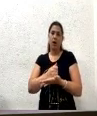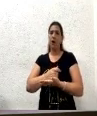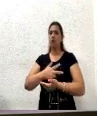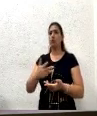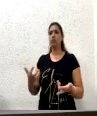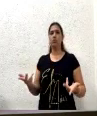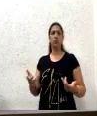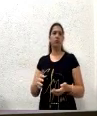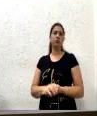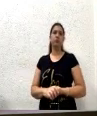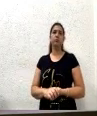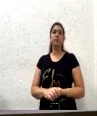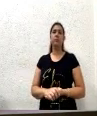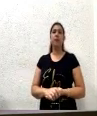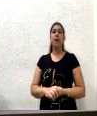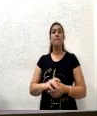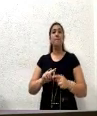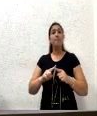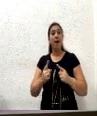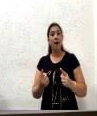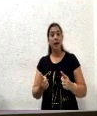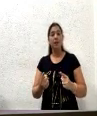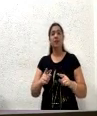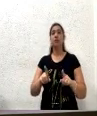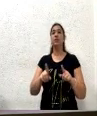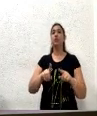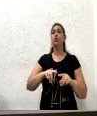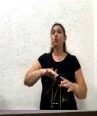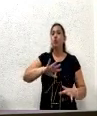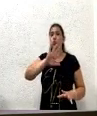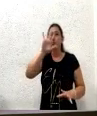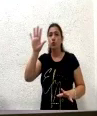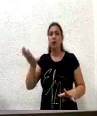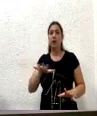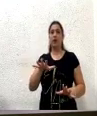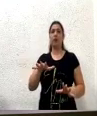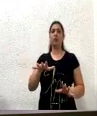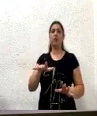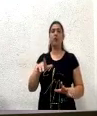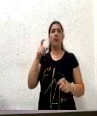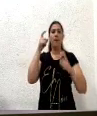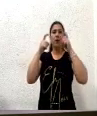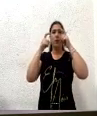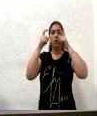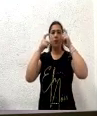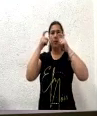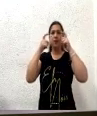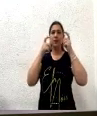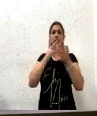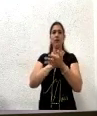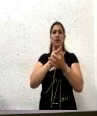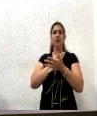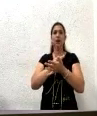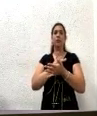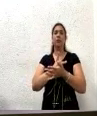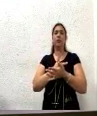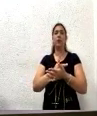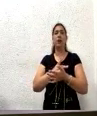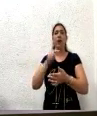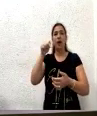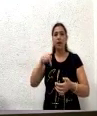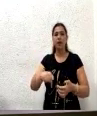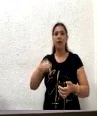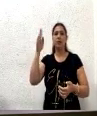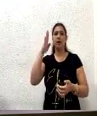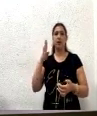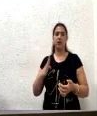Mas, assim, em modo geral, uma preocupação muito grande com o futuro do nosso país, com relação